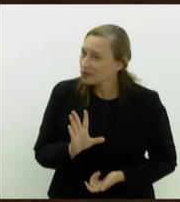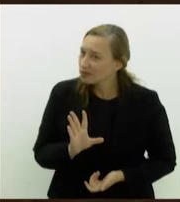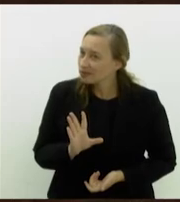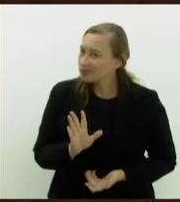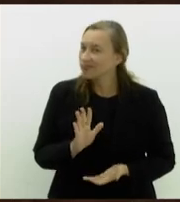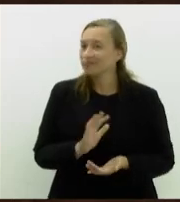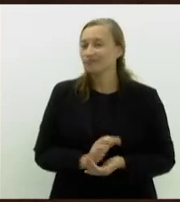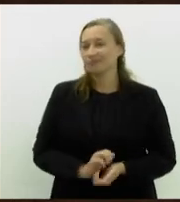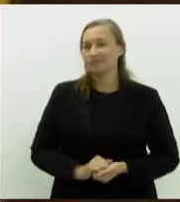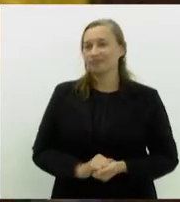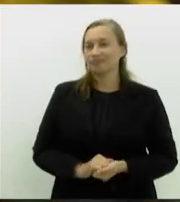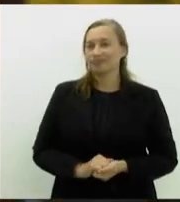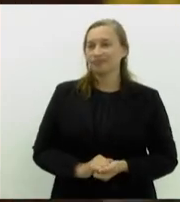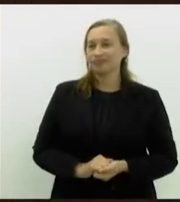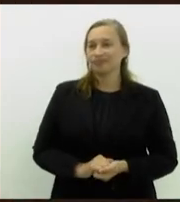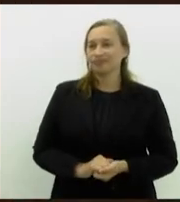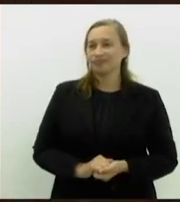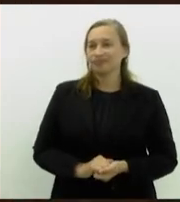para